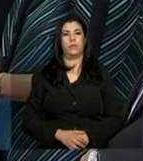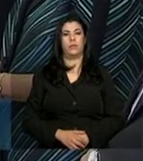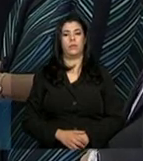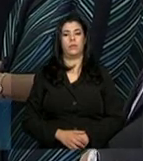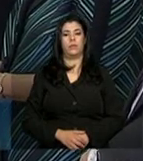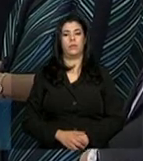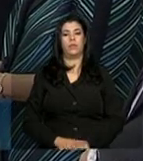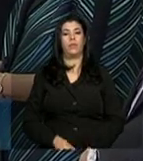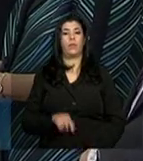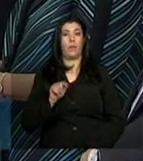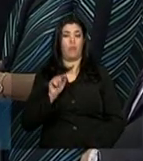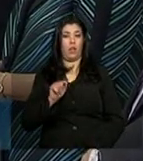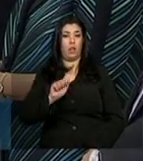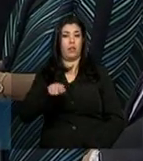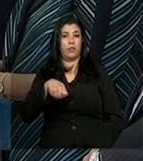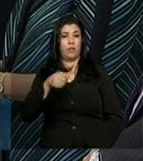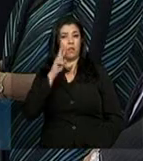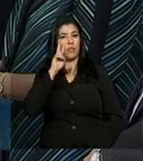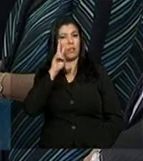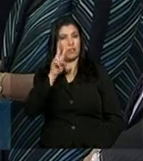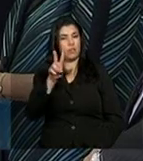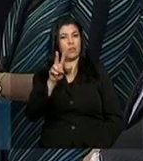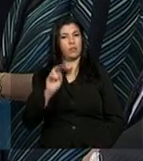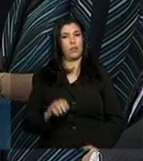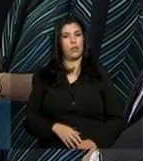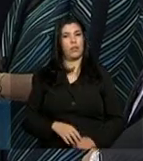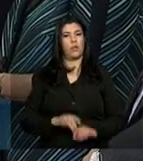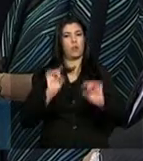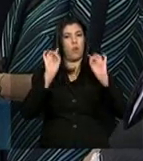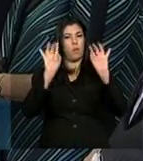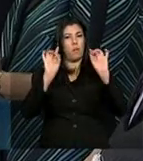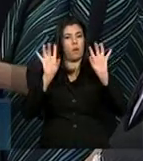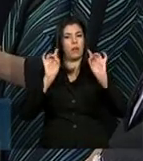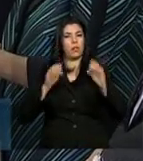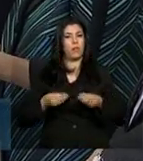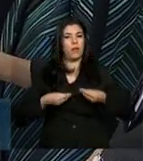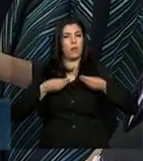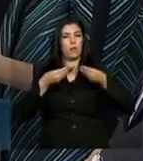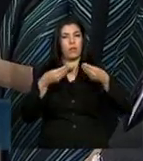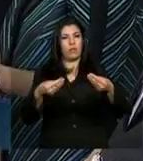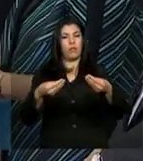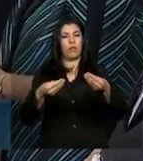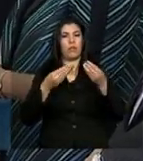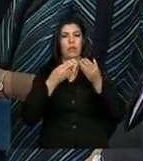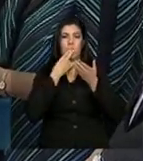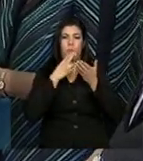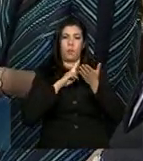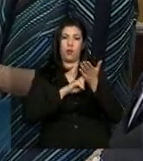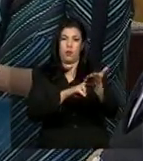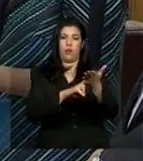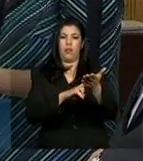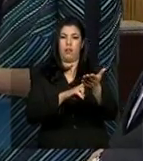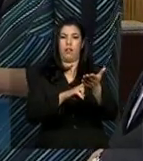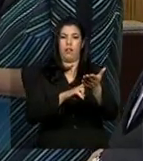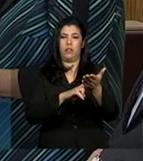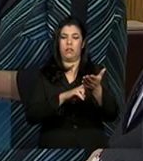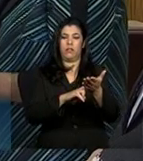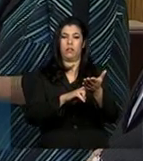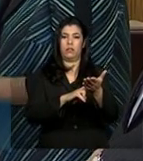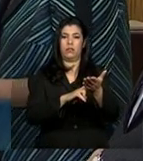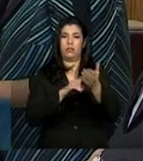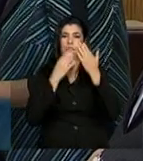Essa é a cerimônia de entrega de credenciais de novos embaixadores. Agora, quem entrega sua credencial à presidenta Dilma